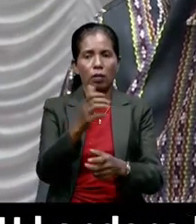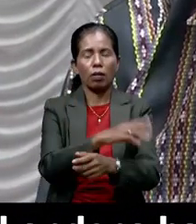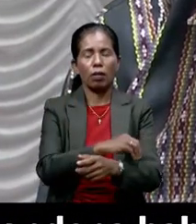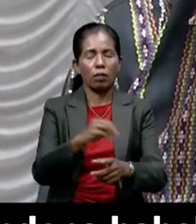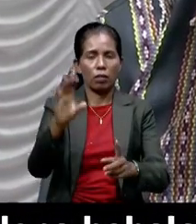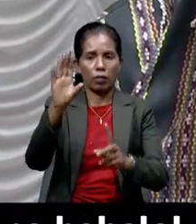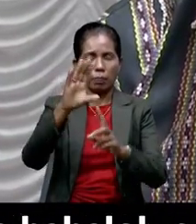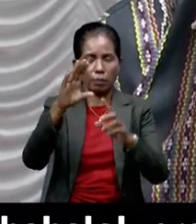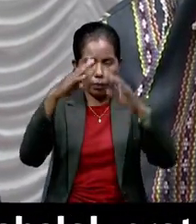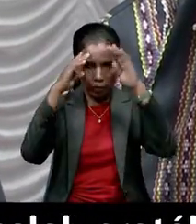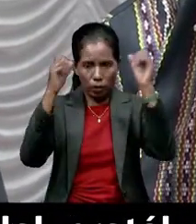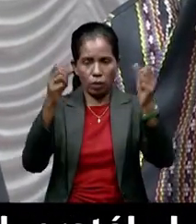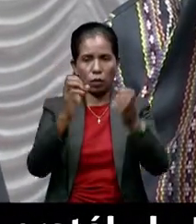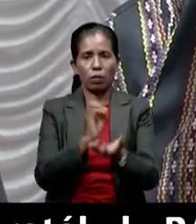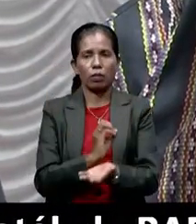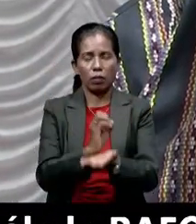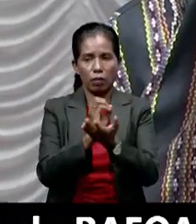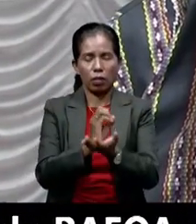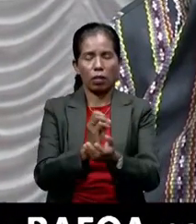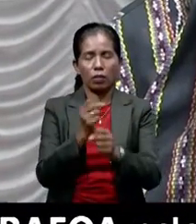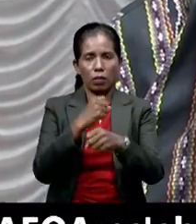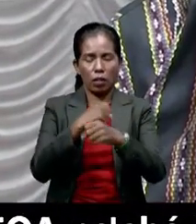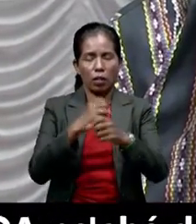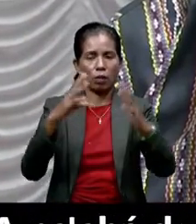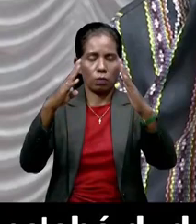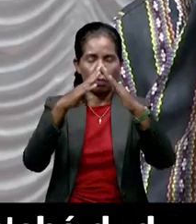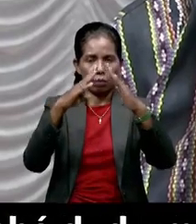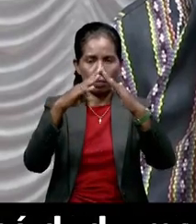Ikusi, a Tucria Museu Tais Ida.